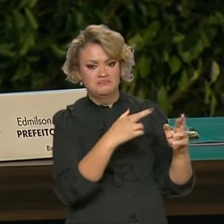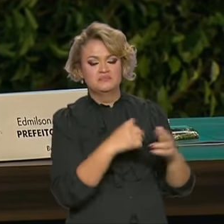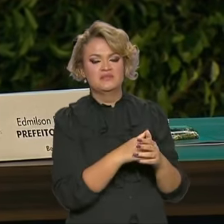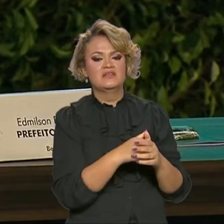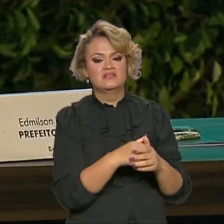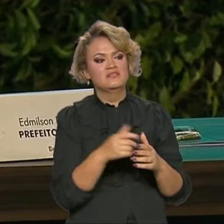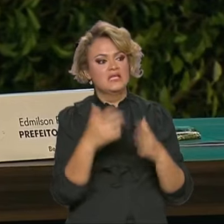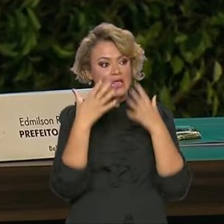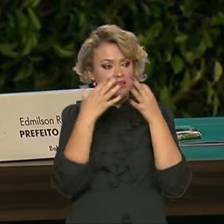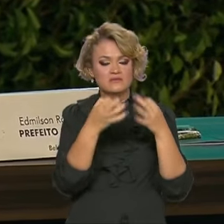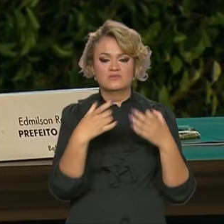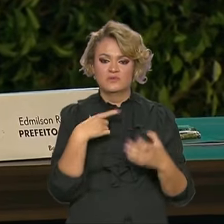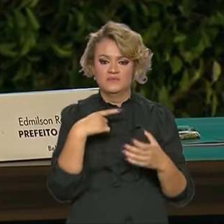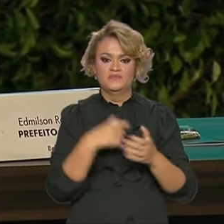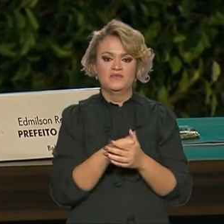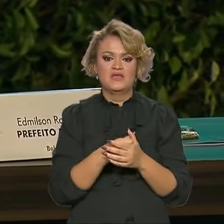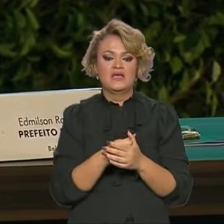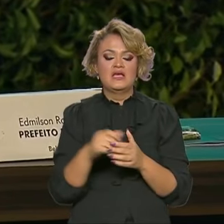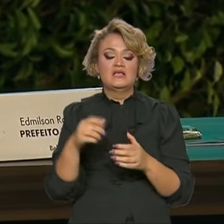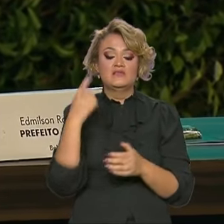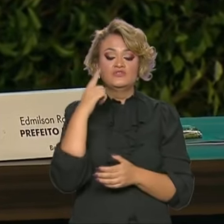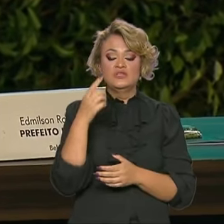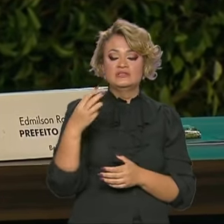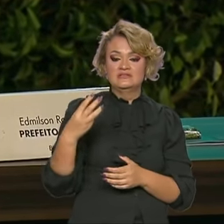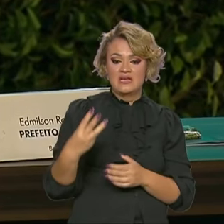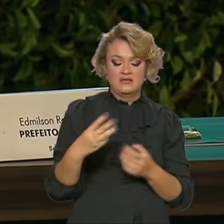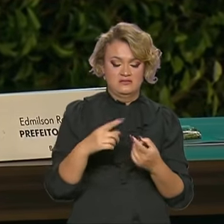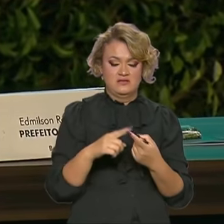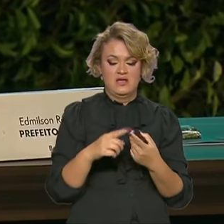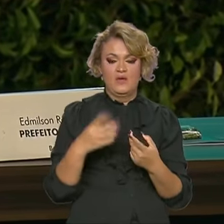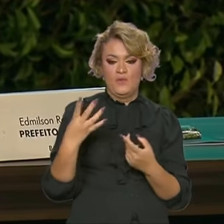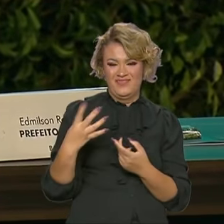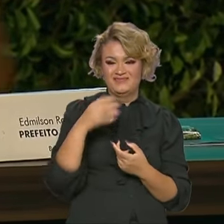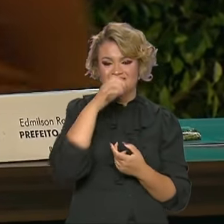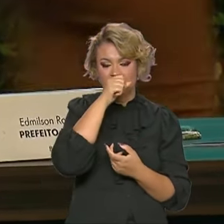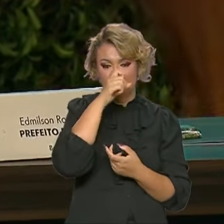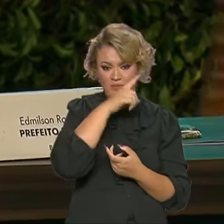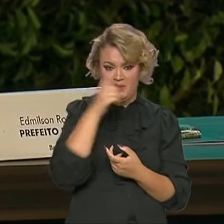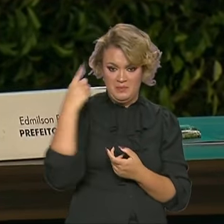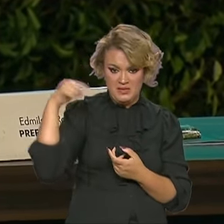Amazônicas, realizado nos dias 3 e 4